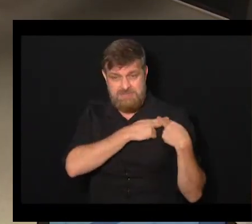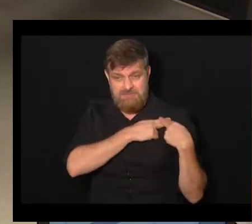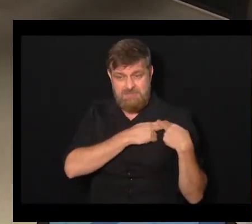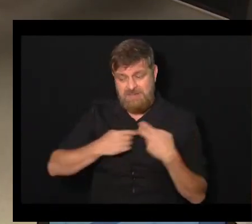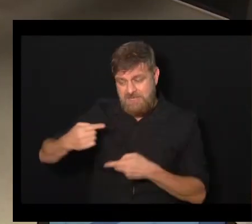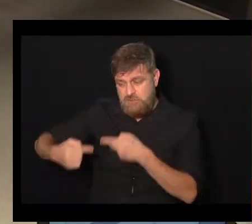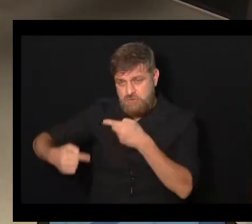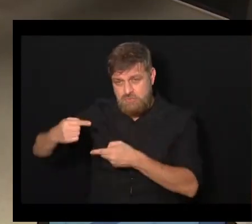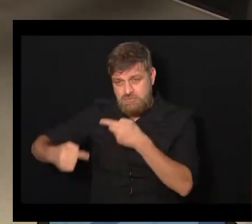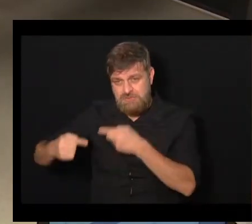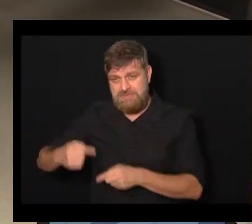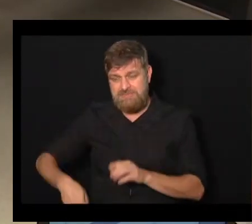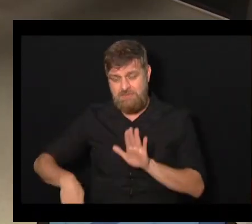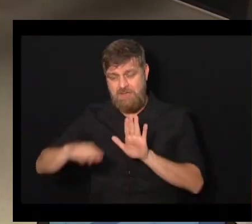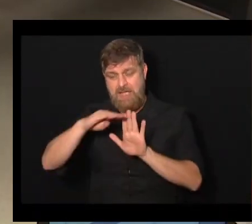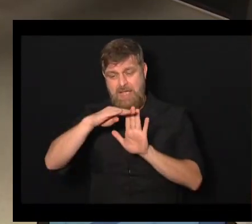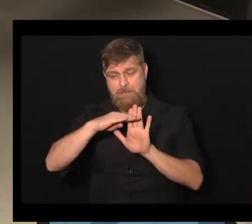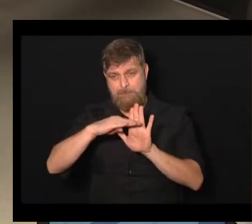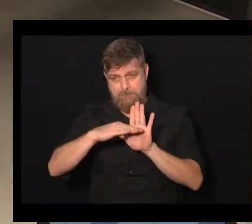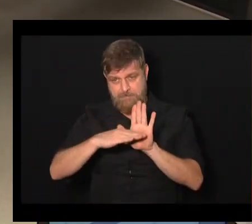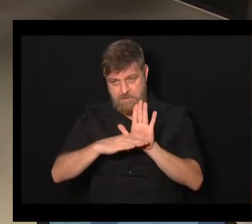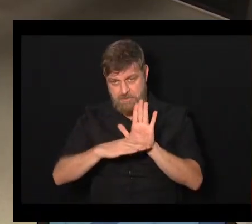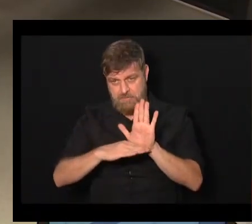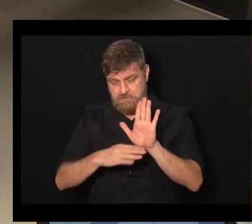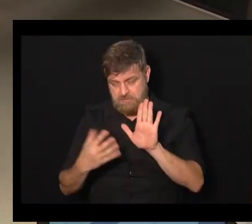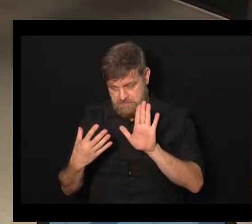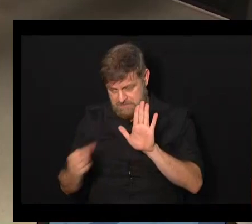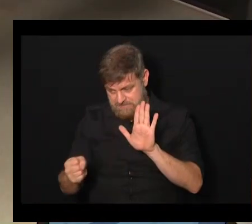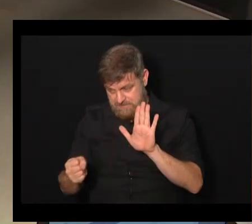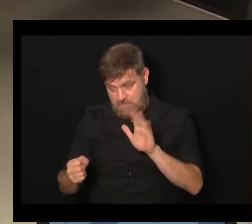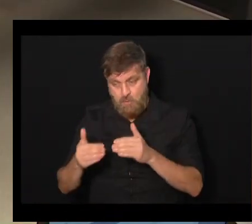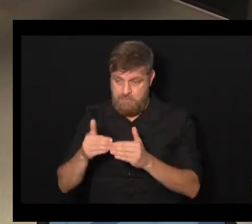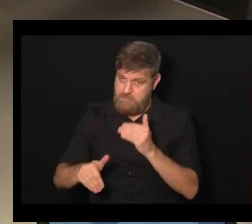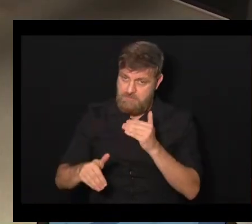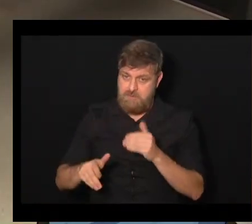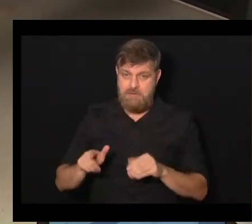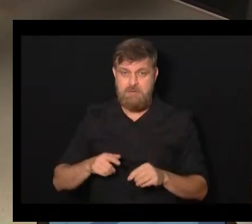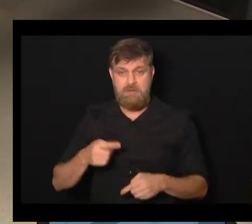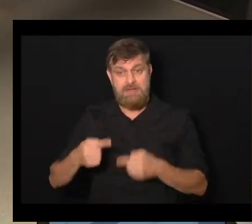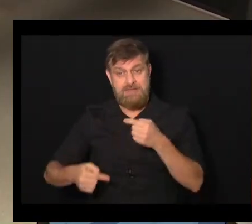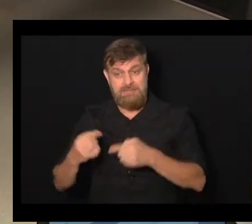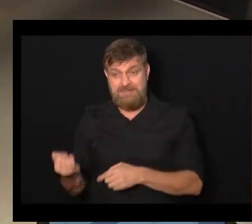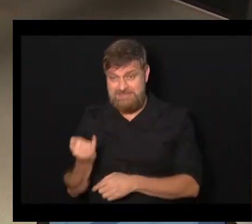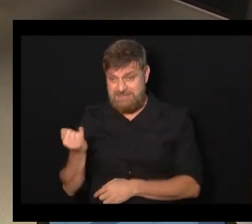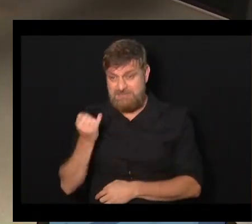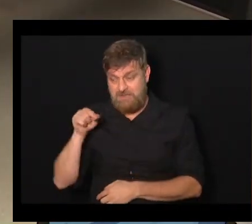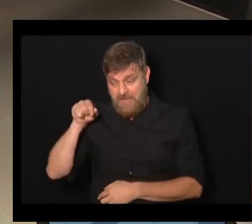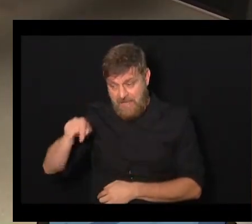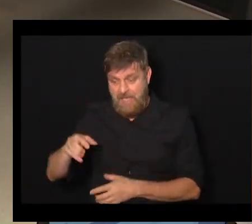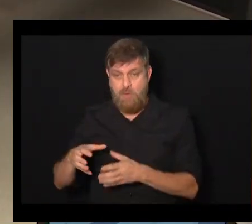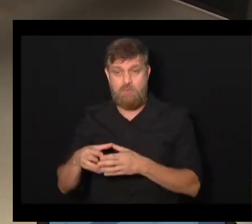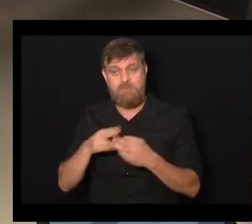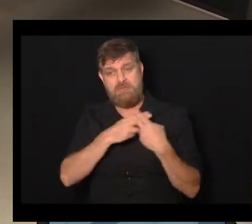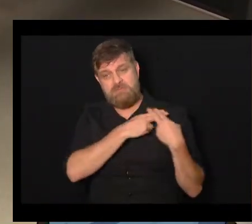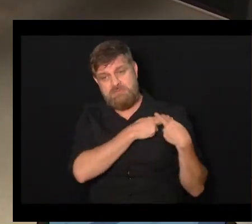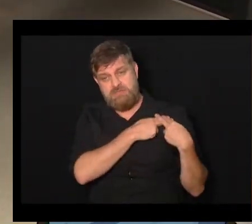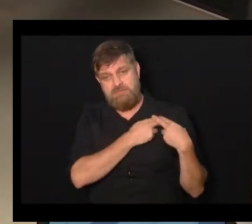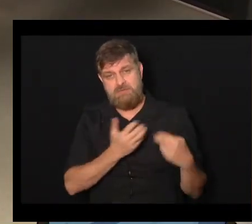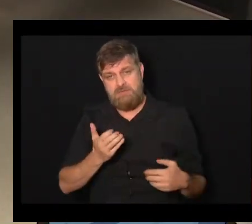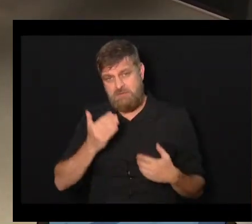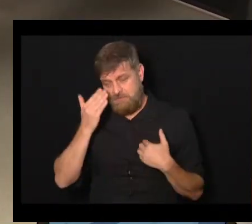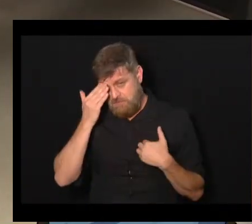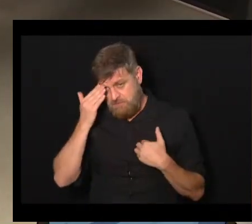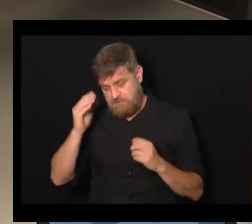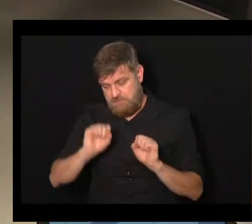discussão e aprovação das pautas, e também por debates importantes aqui nessa casa. Então, quero agradecer